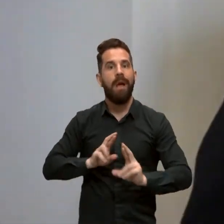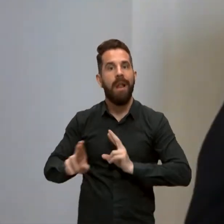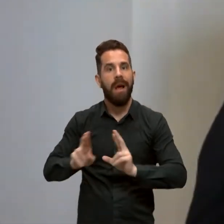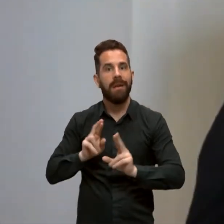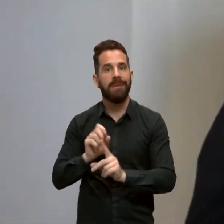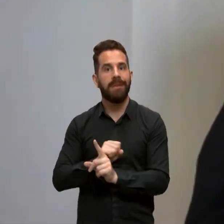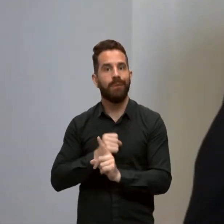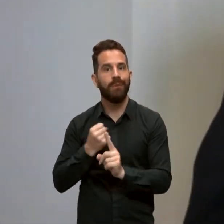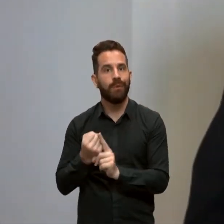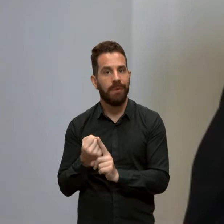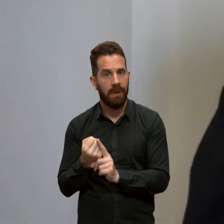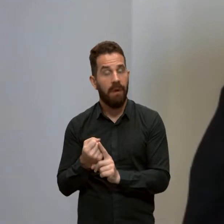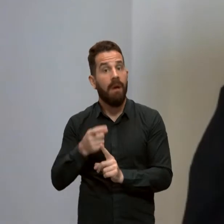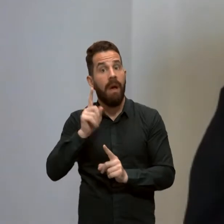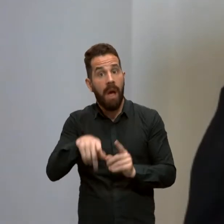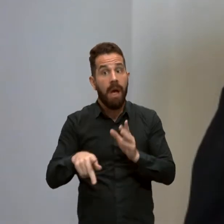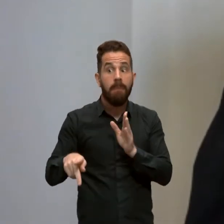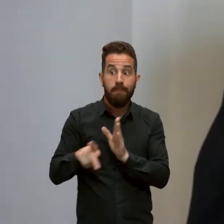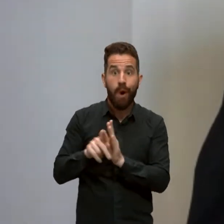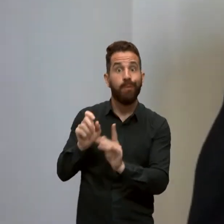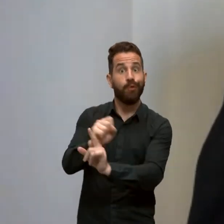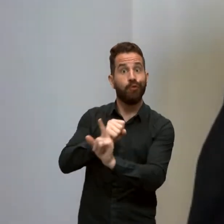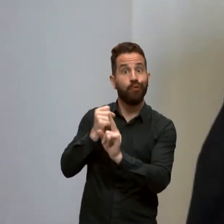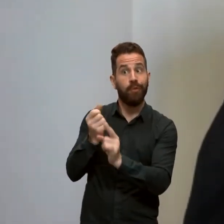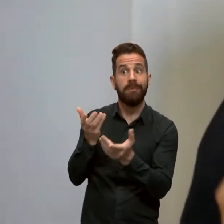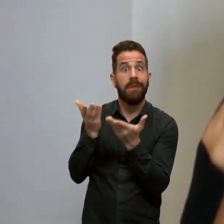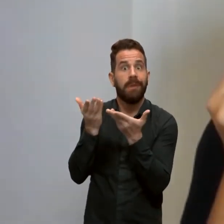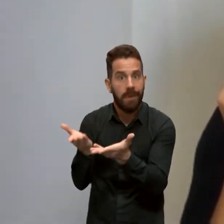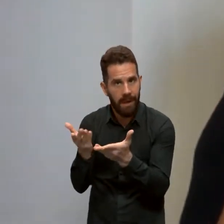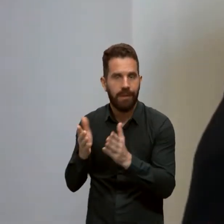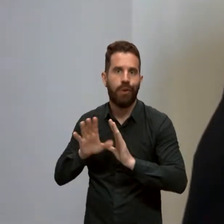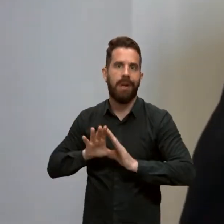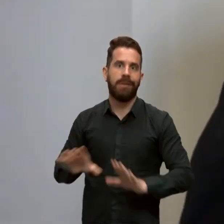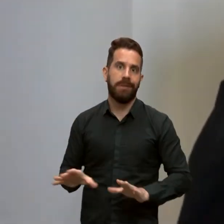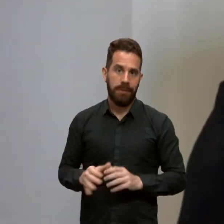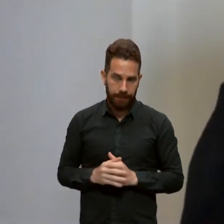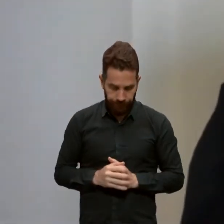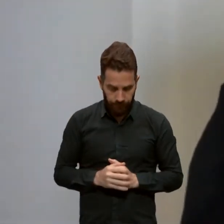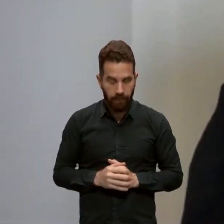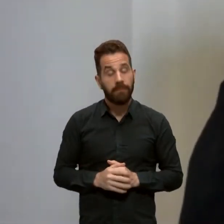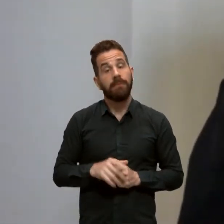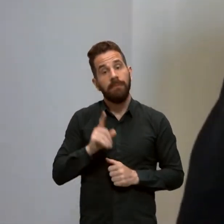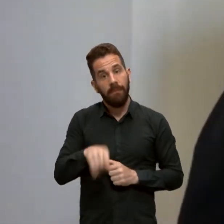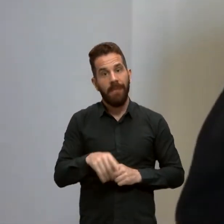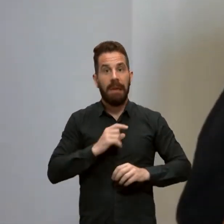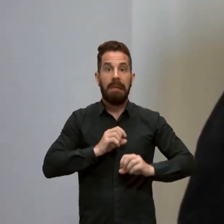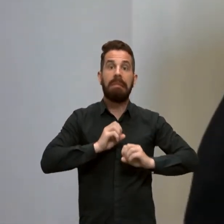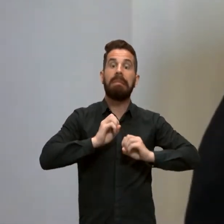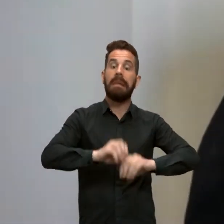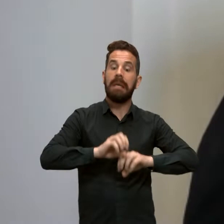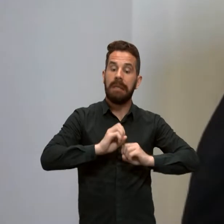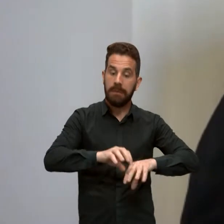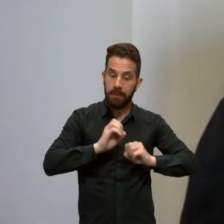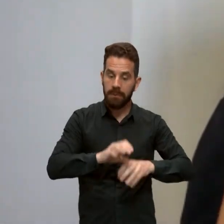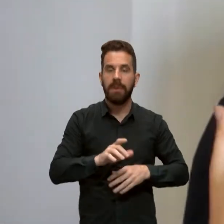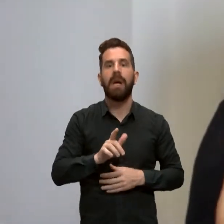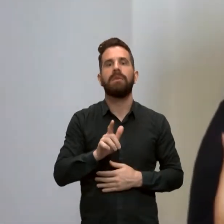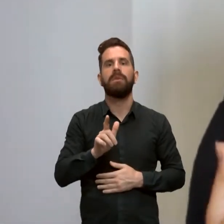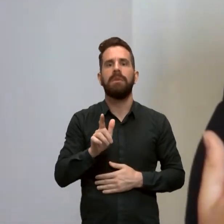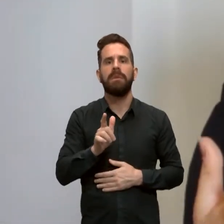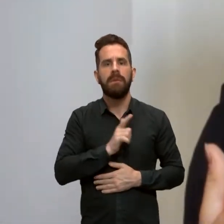a organização da sociedade. É uma educação que preza